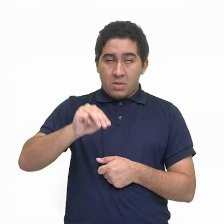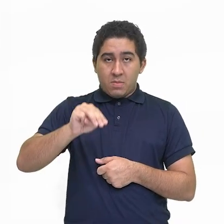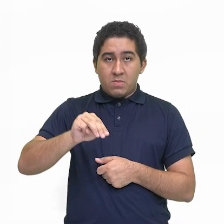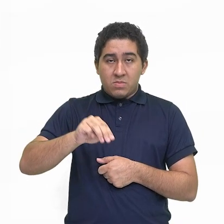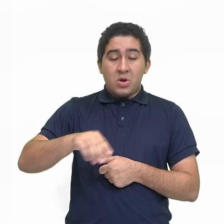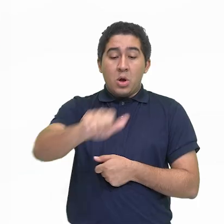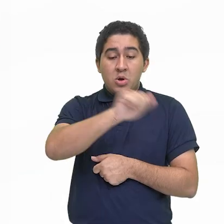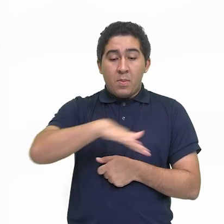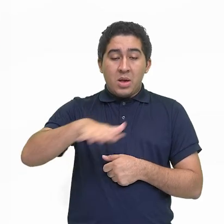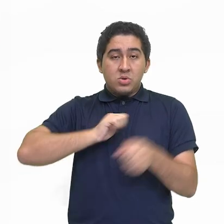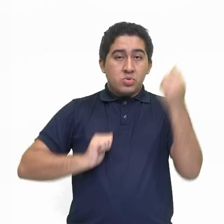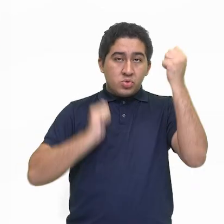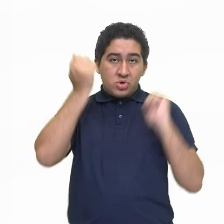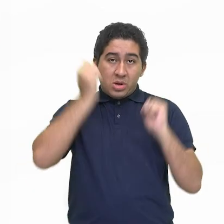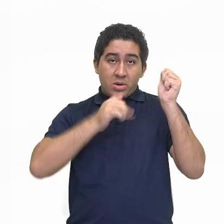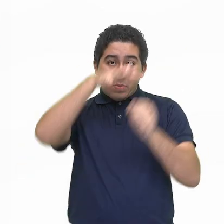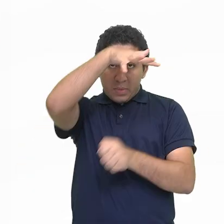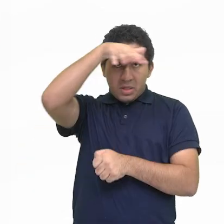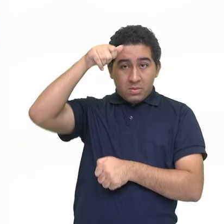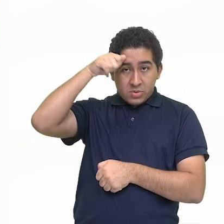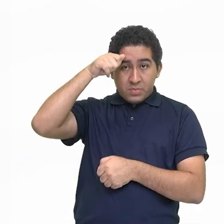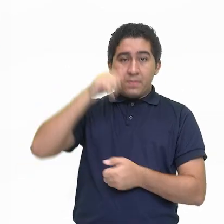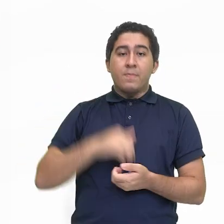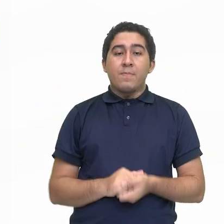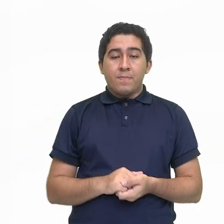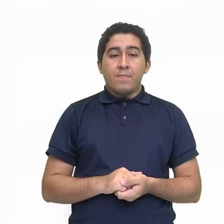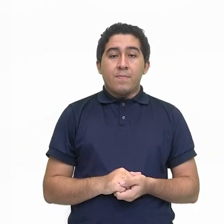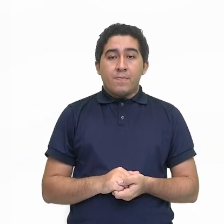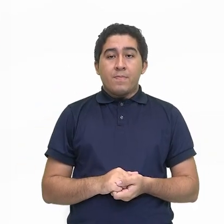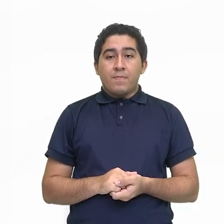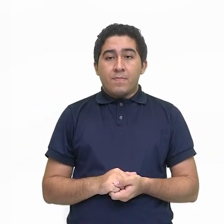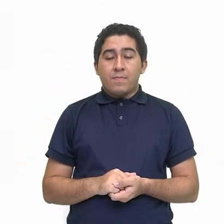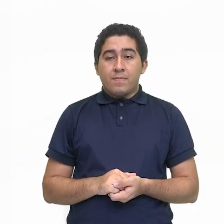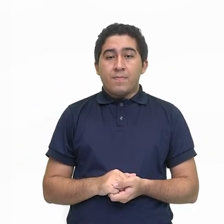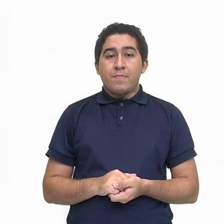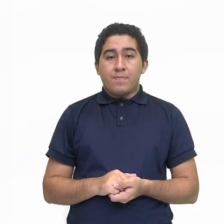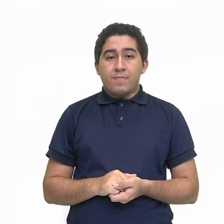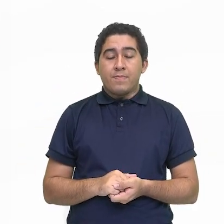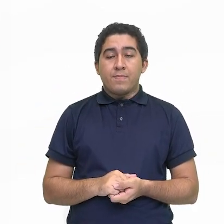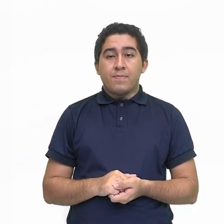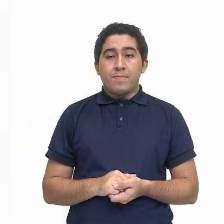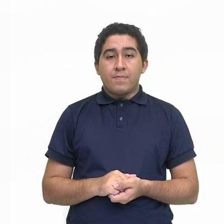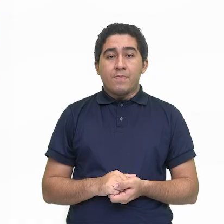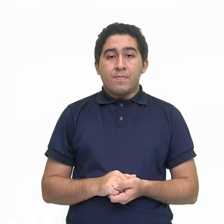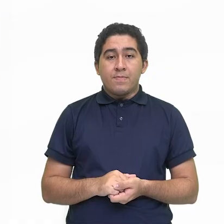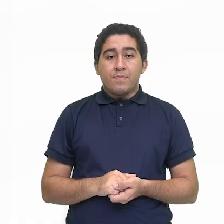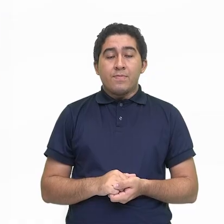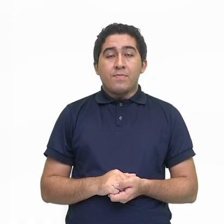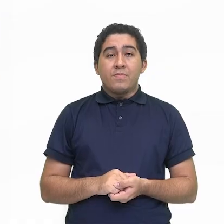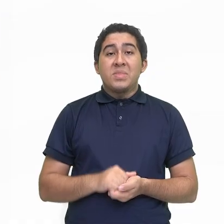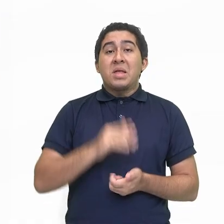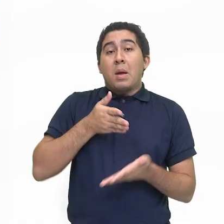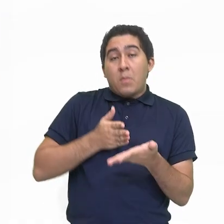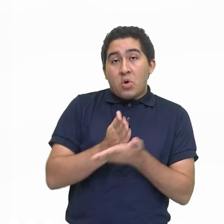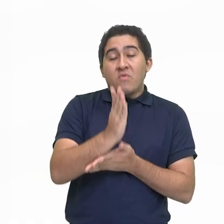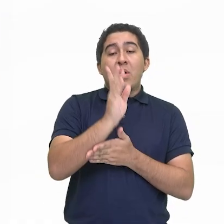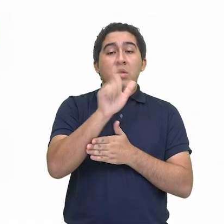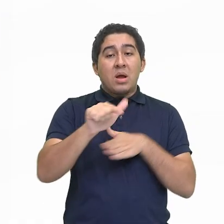A Zona Franca de Manaus, ou ZFM, sai do papel mediante a